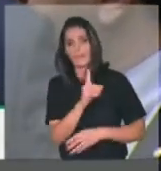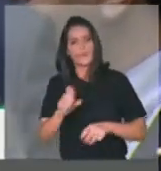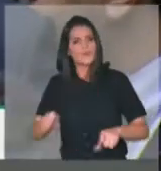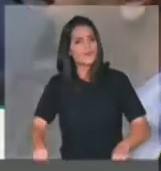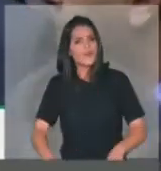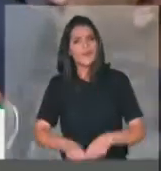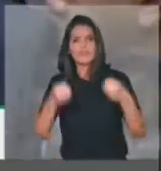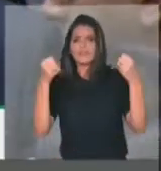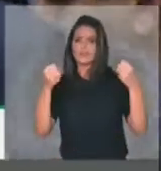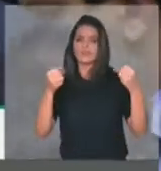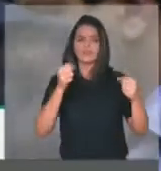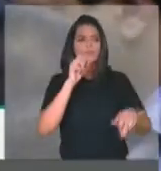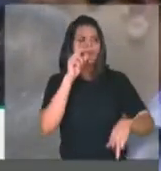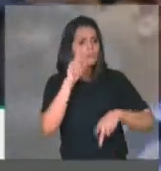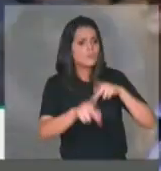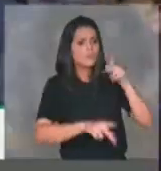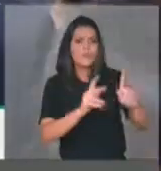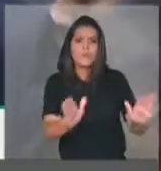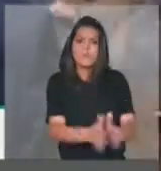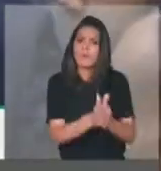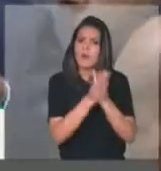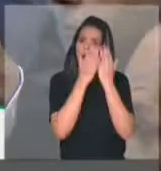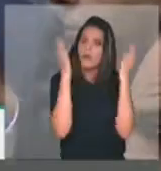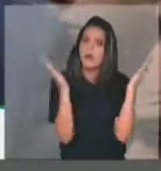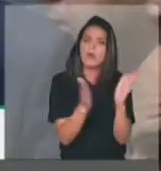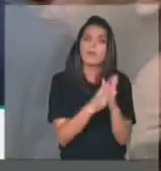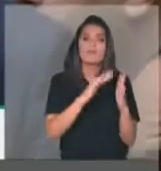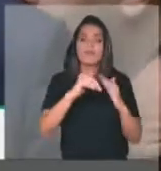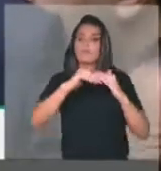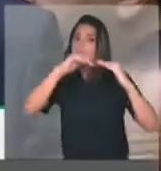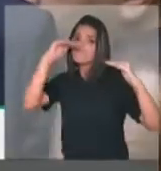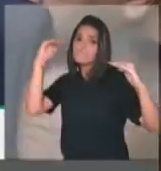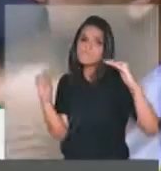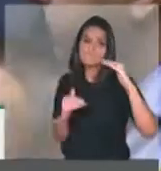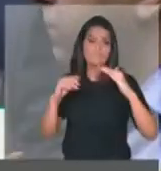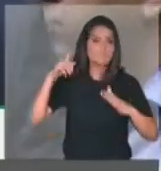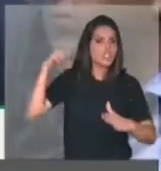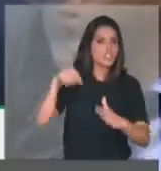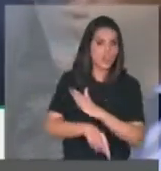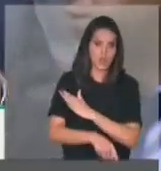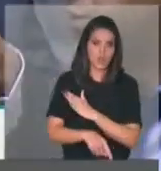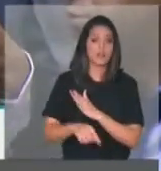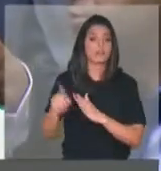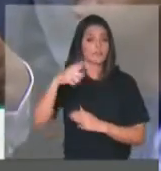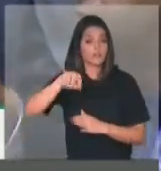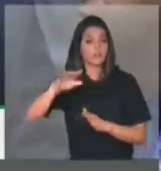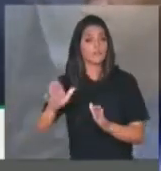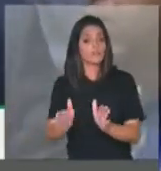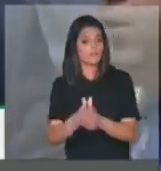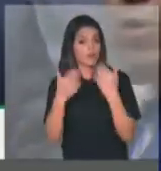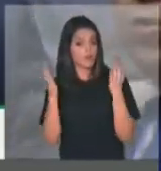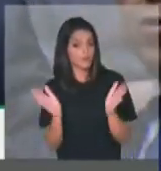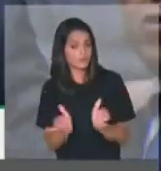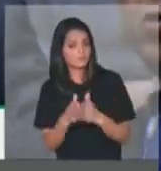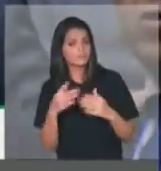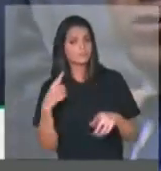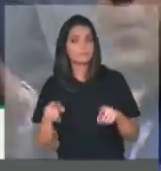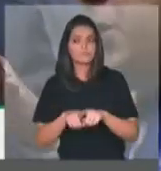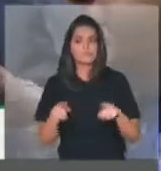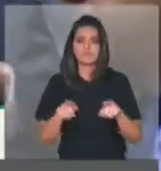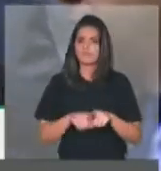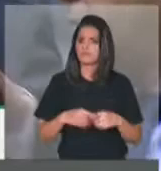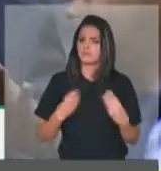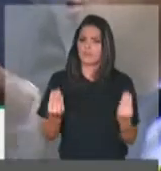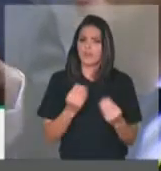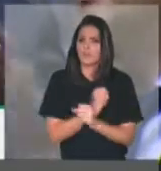que condena o pobre à miséria, é um modelo que condena o pobre à sua condição de não ter